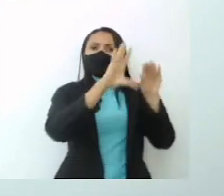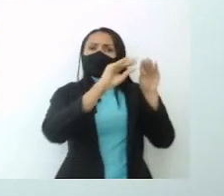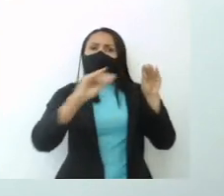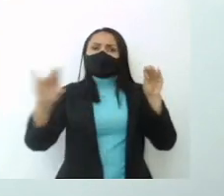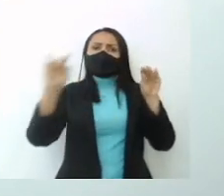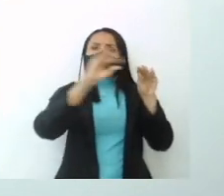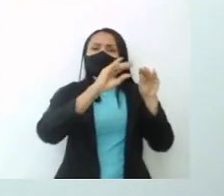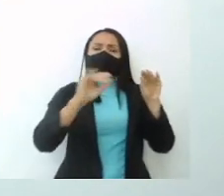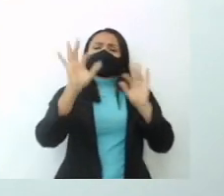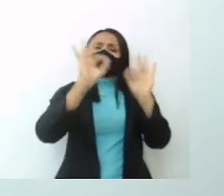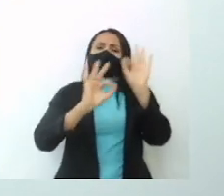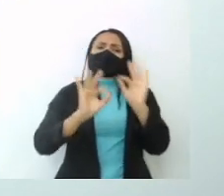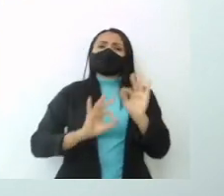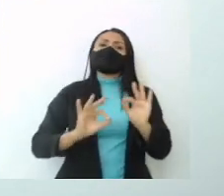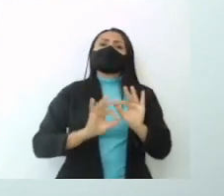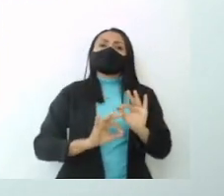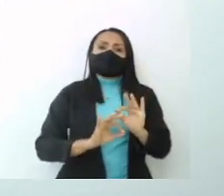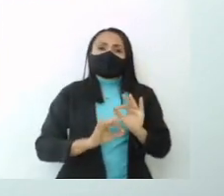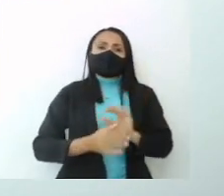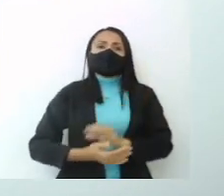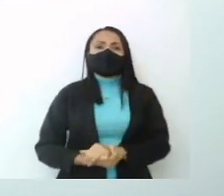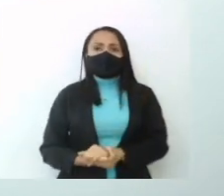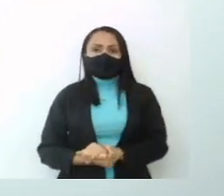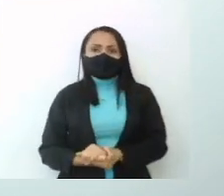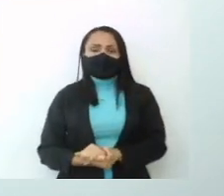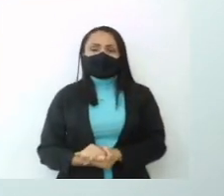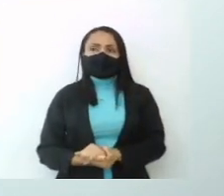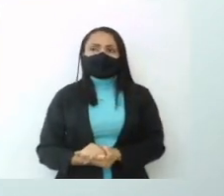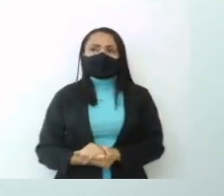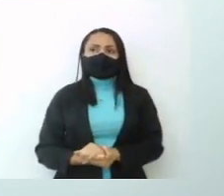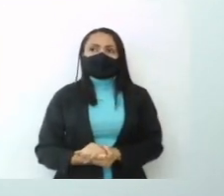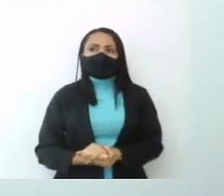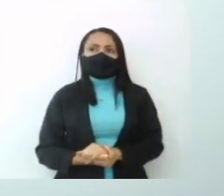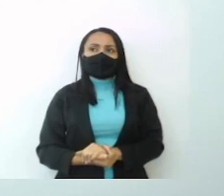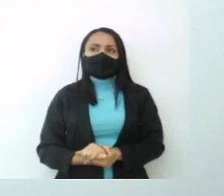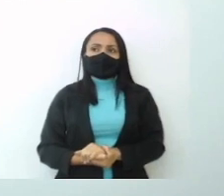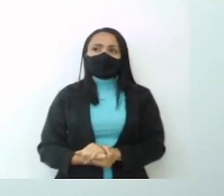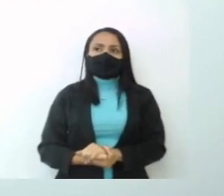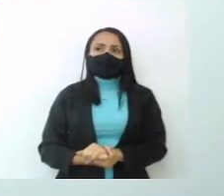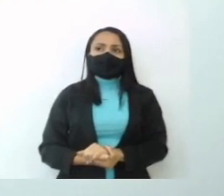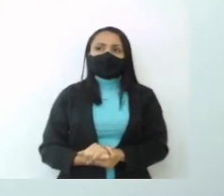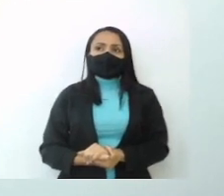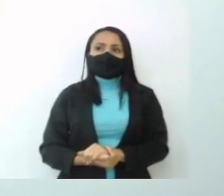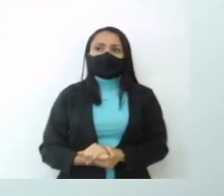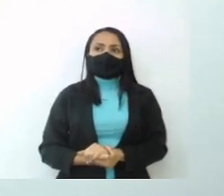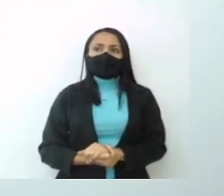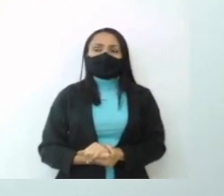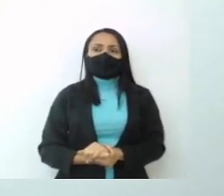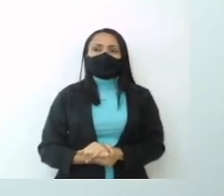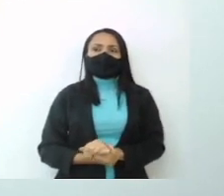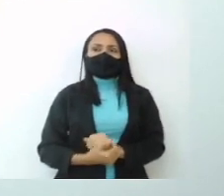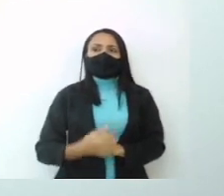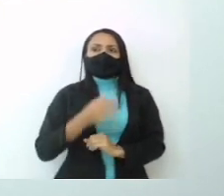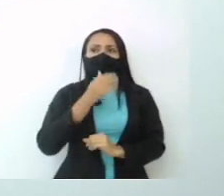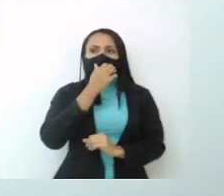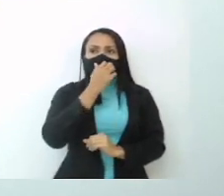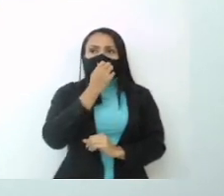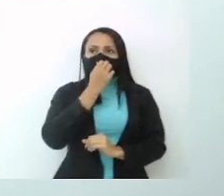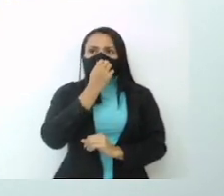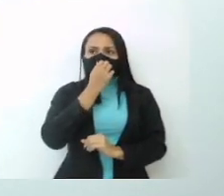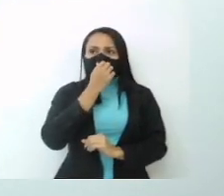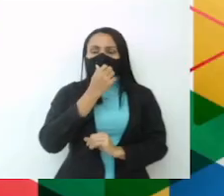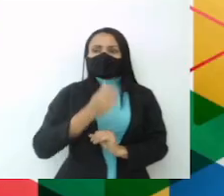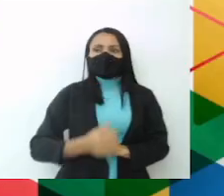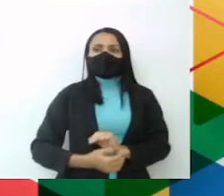pastazinha e deixa tudo organizado para não se perder. Regra 3, simples, a primeira parte. Beleza? Vamos continuar